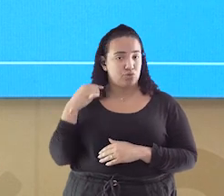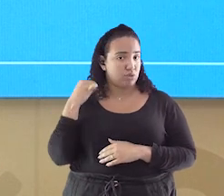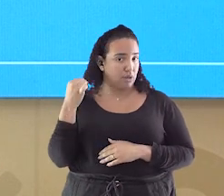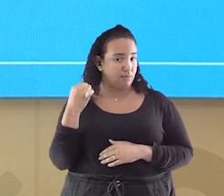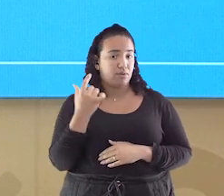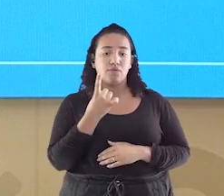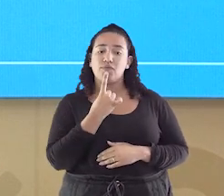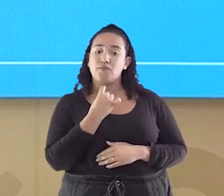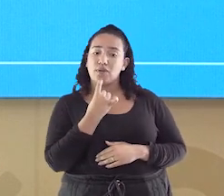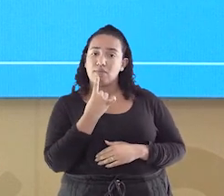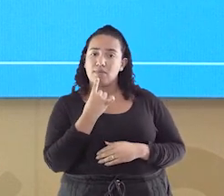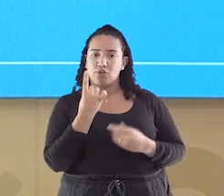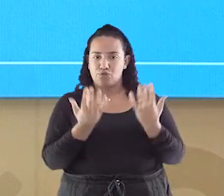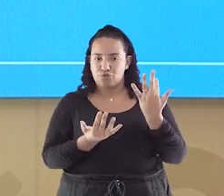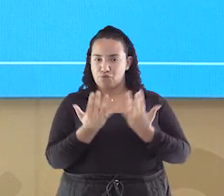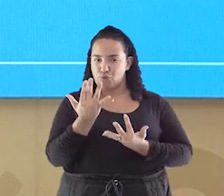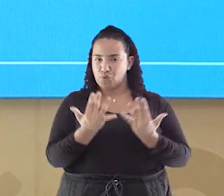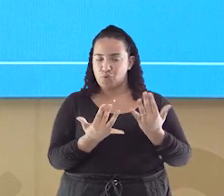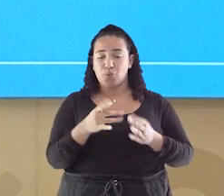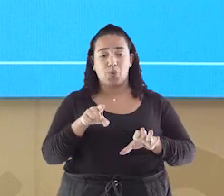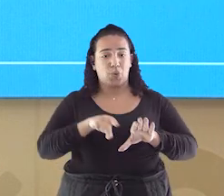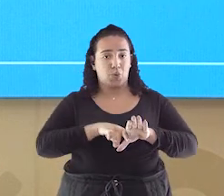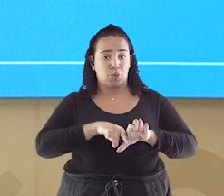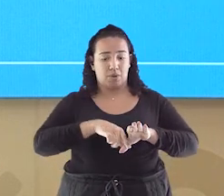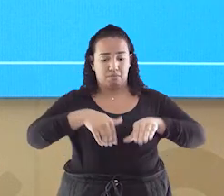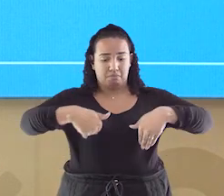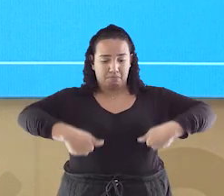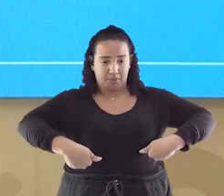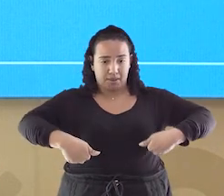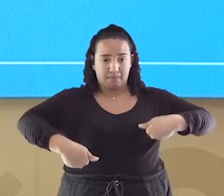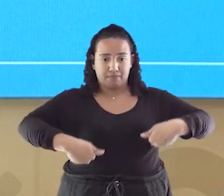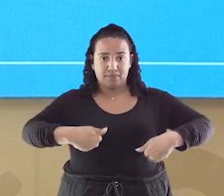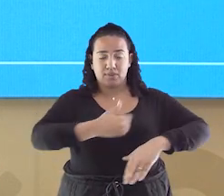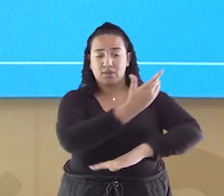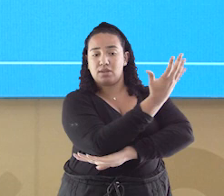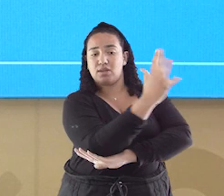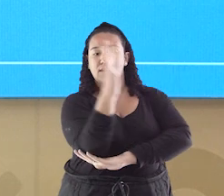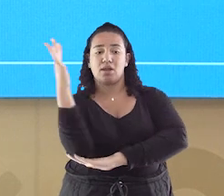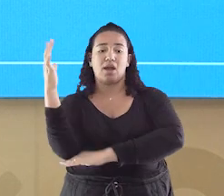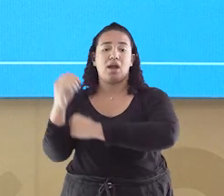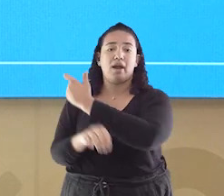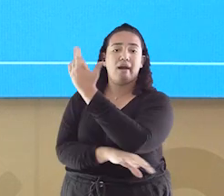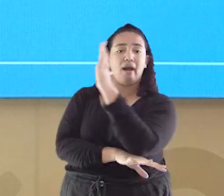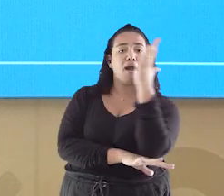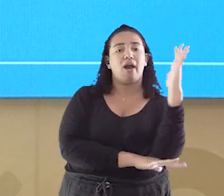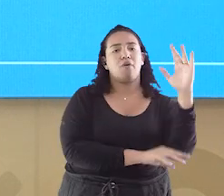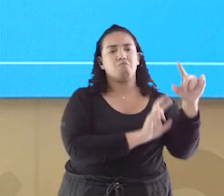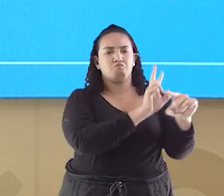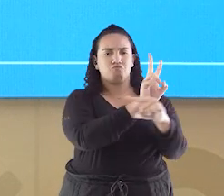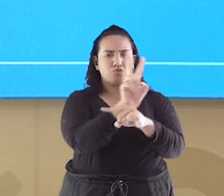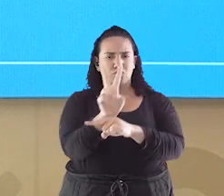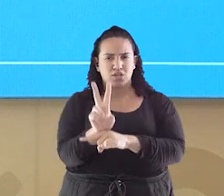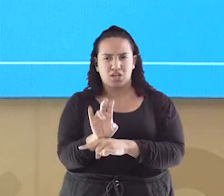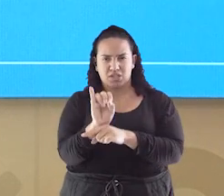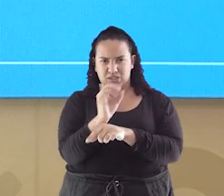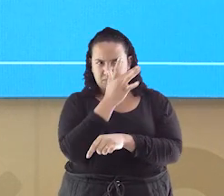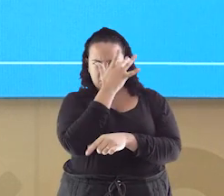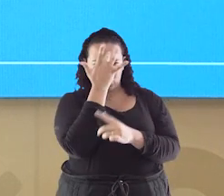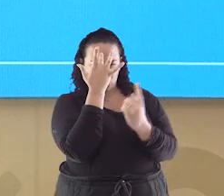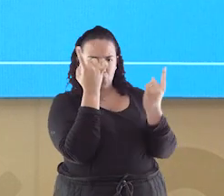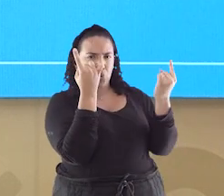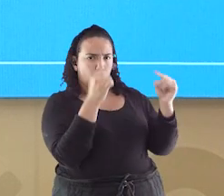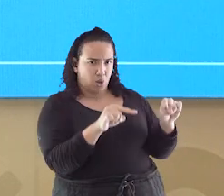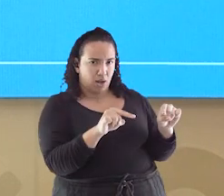cabelos de fogo e os pés virados para trás, que protege as matas de caçadores, lenhadores e pessoas mal